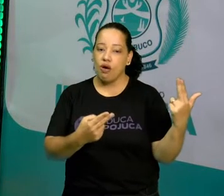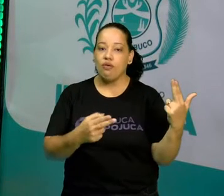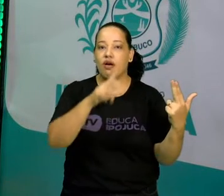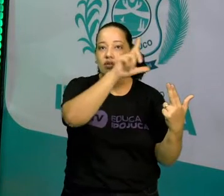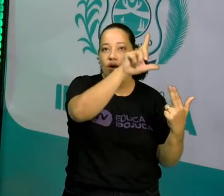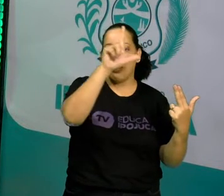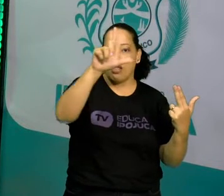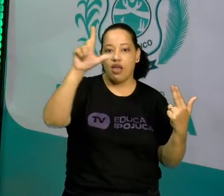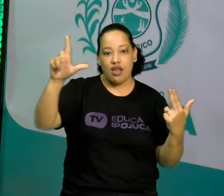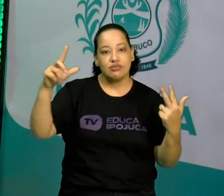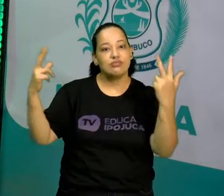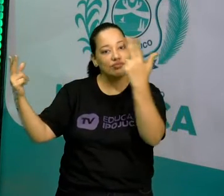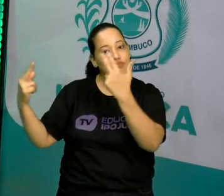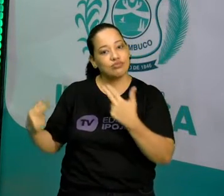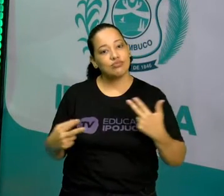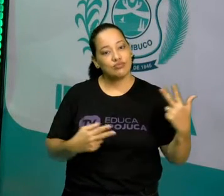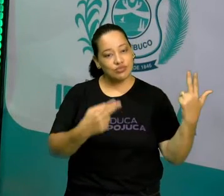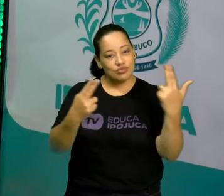próximo caso.